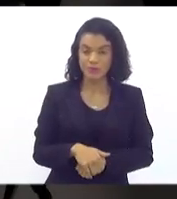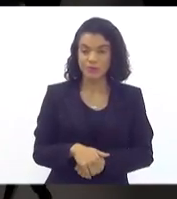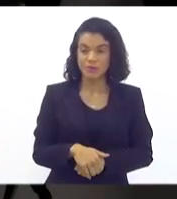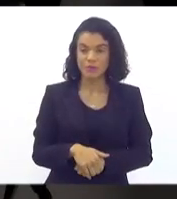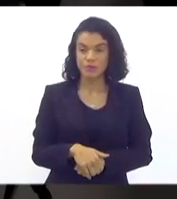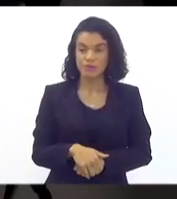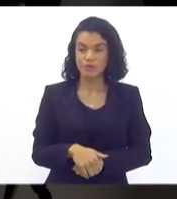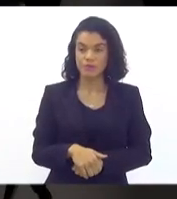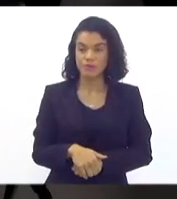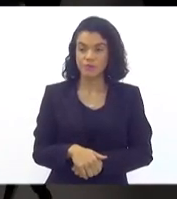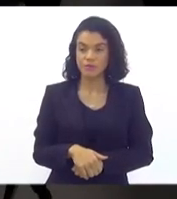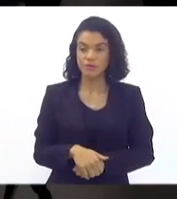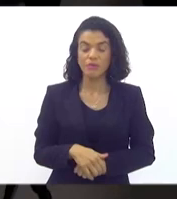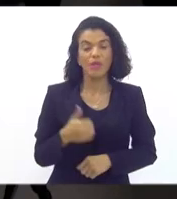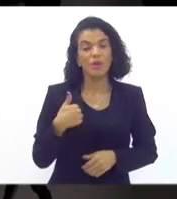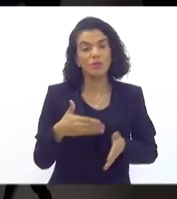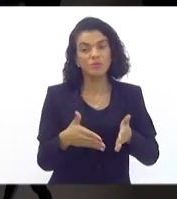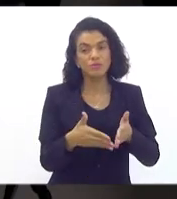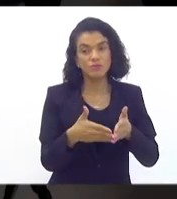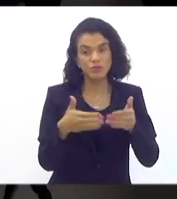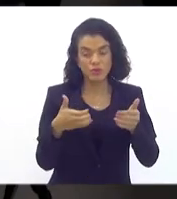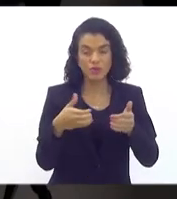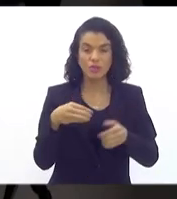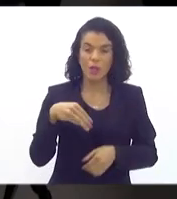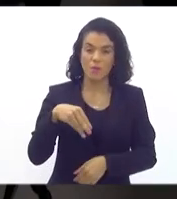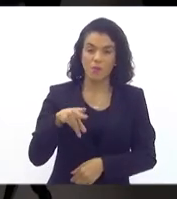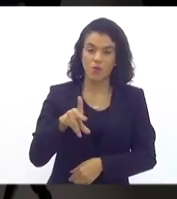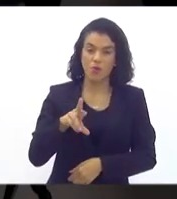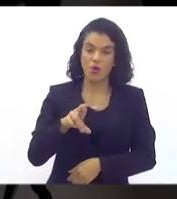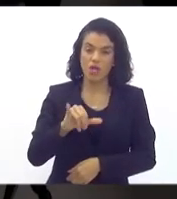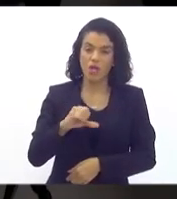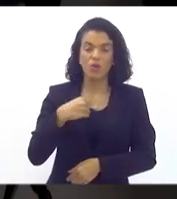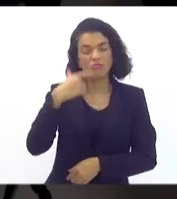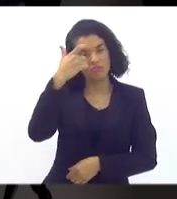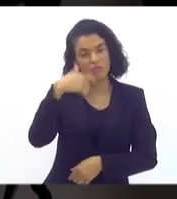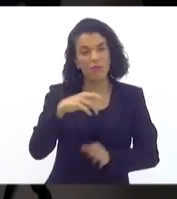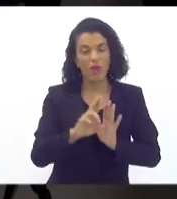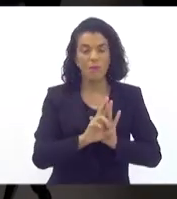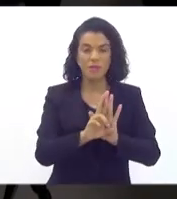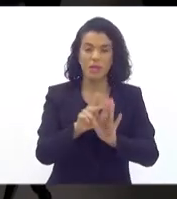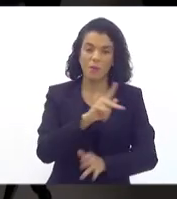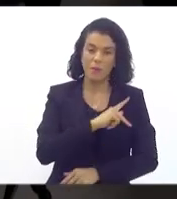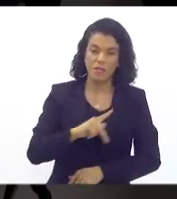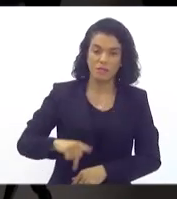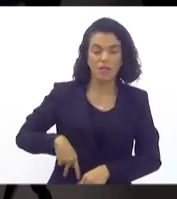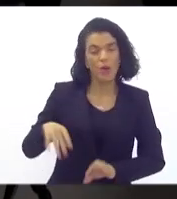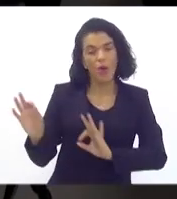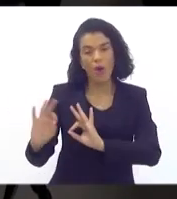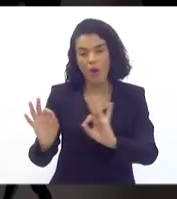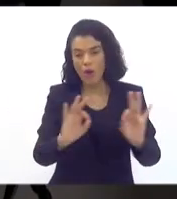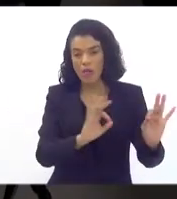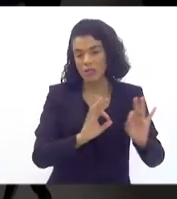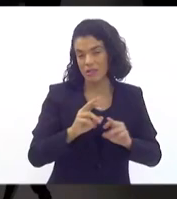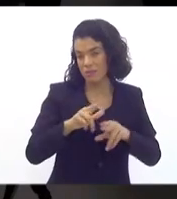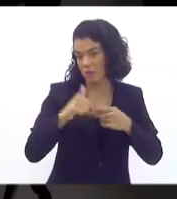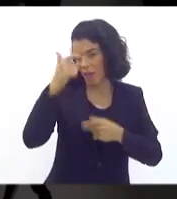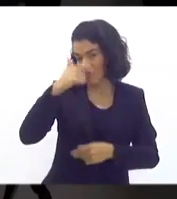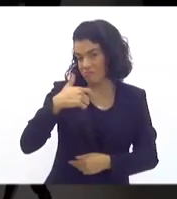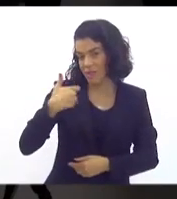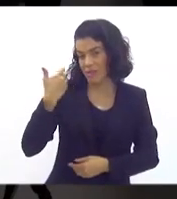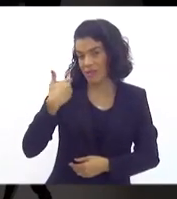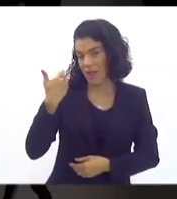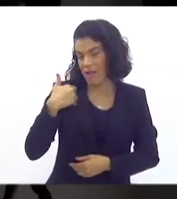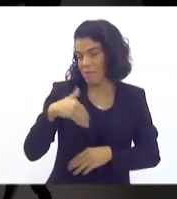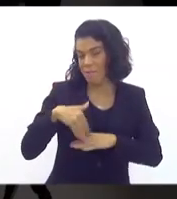Eu solicitei o Murilo deixa eu ir como presidente que eu chego lá organiza a casa até pela idade